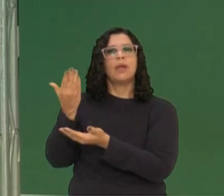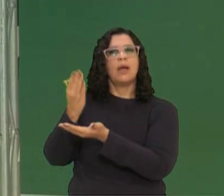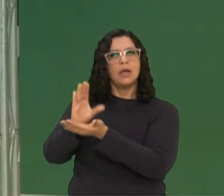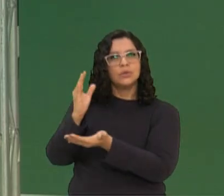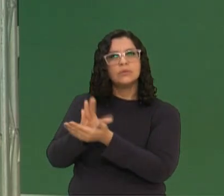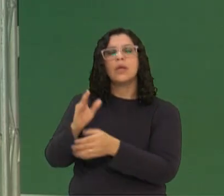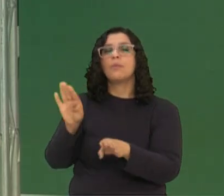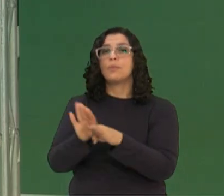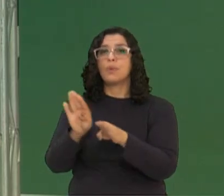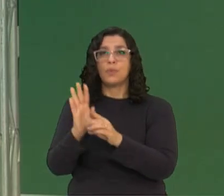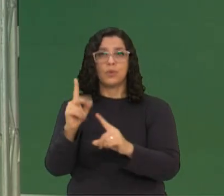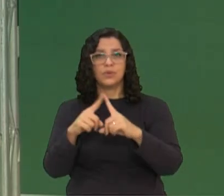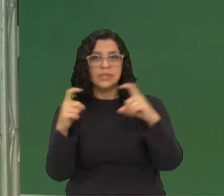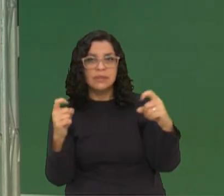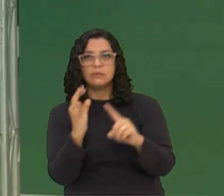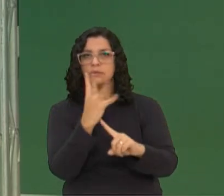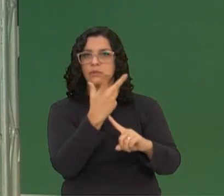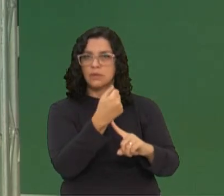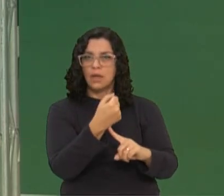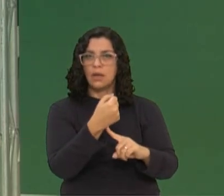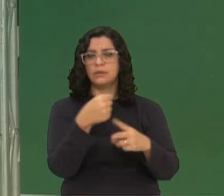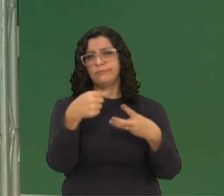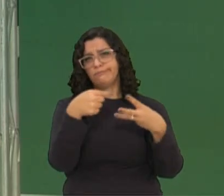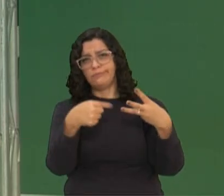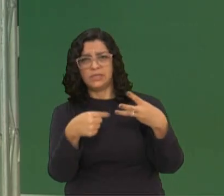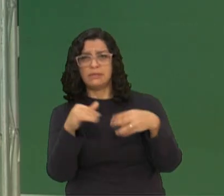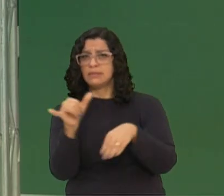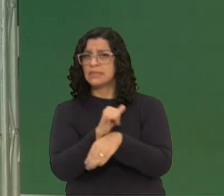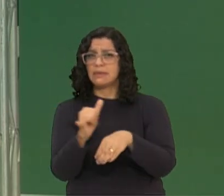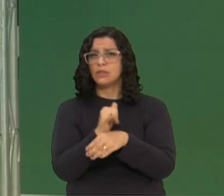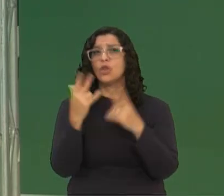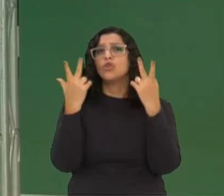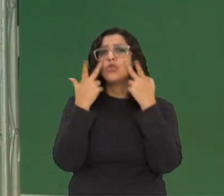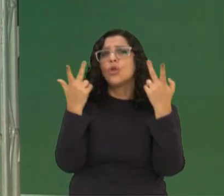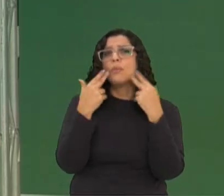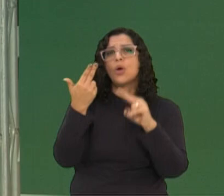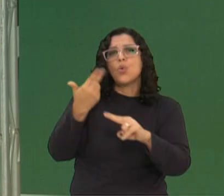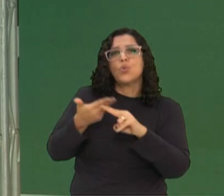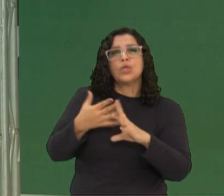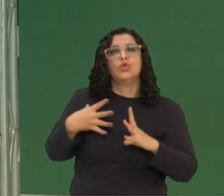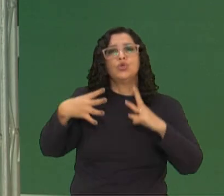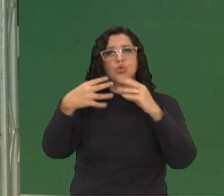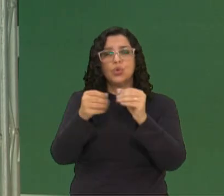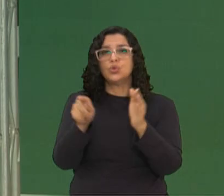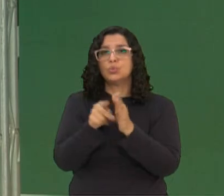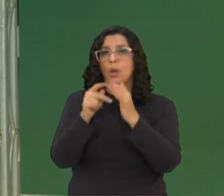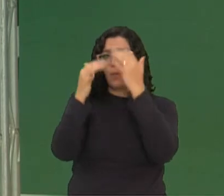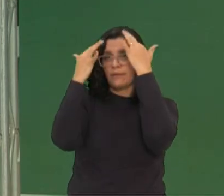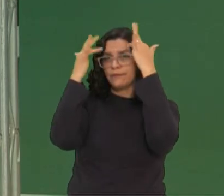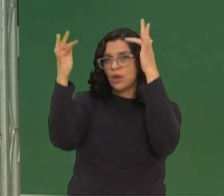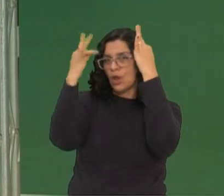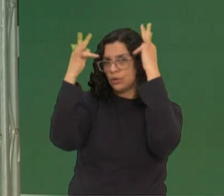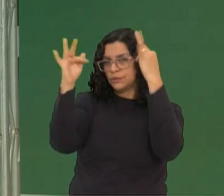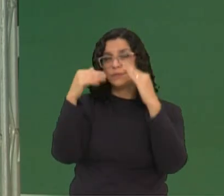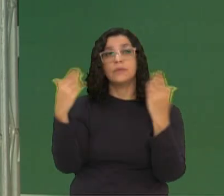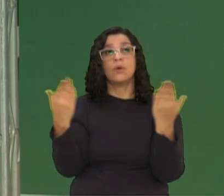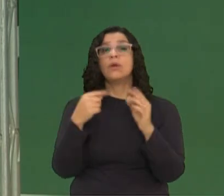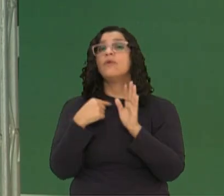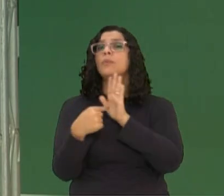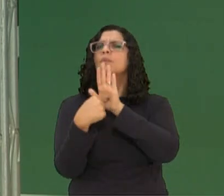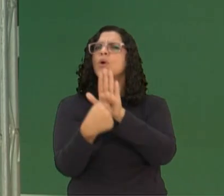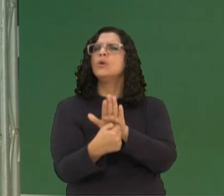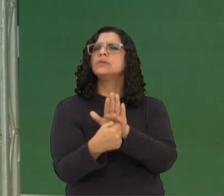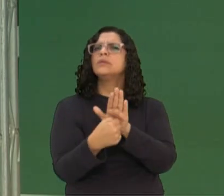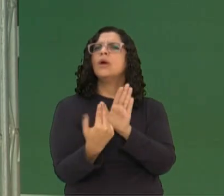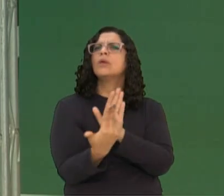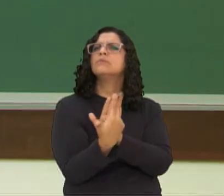e artes. Essas são algumas das estratégias mais comuns usadas pelos filósofos iluministas. E o que eu trago aqui para vocês é